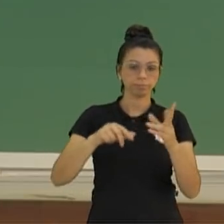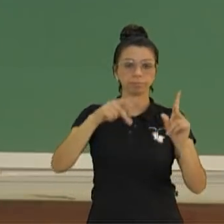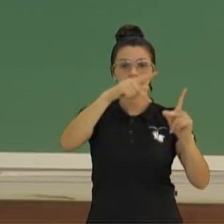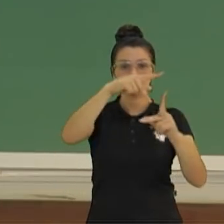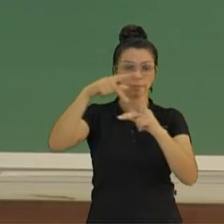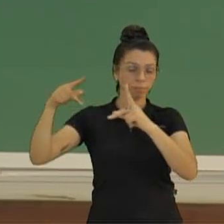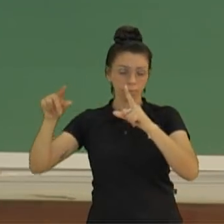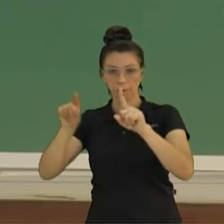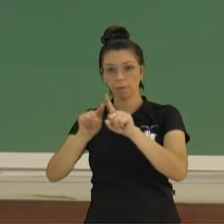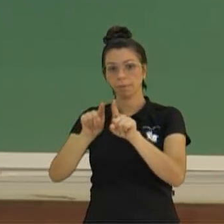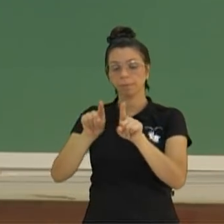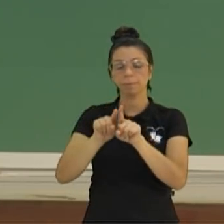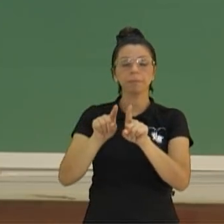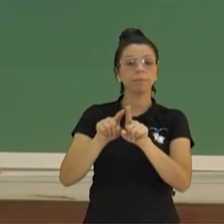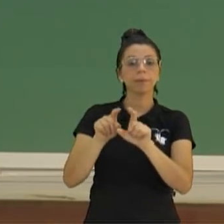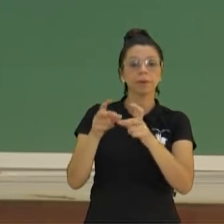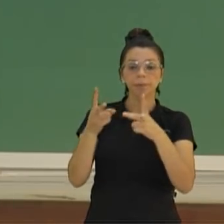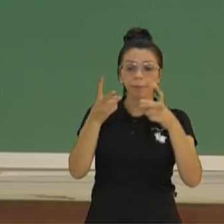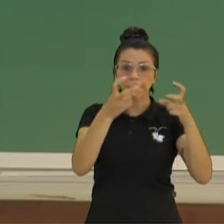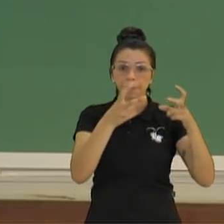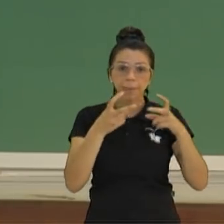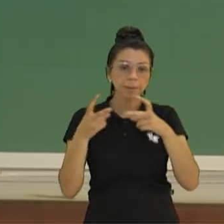as conjunções